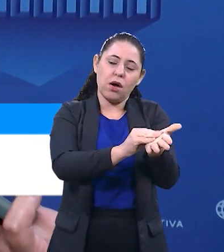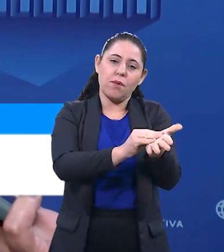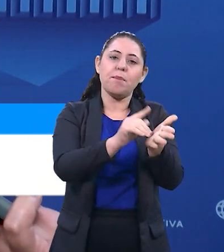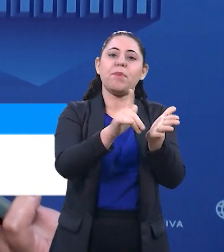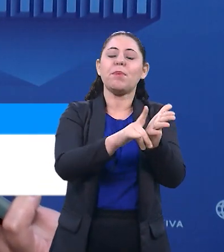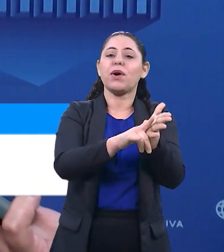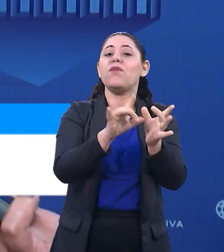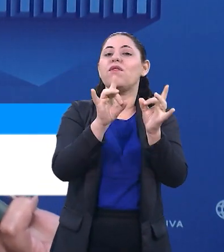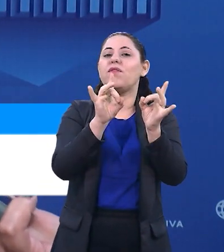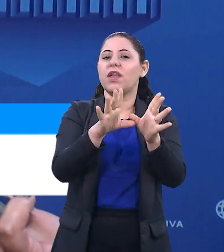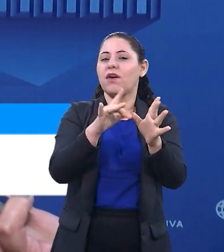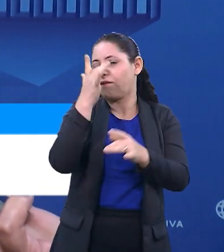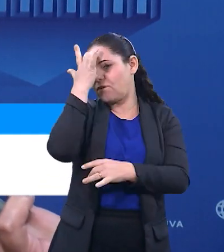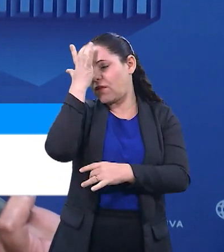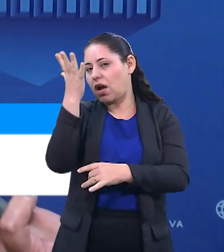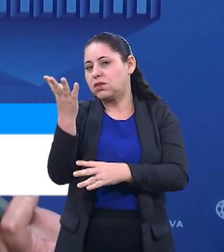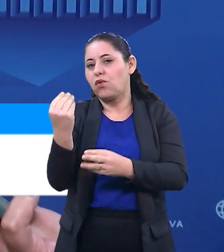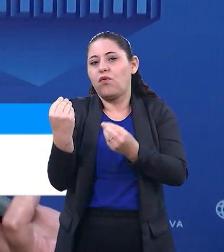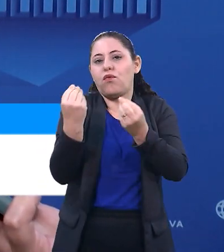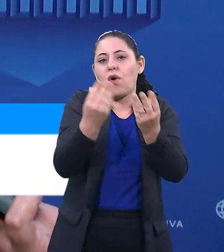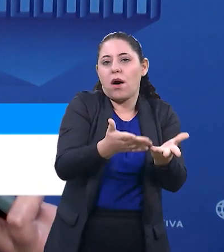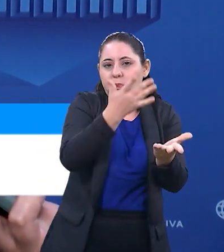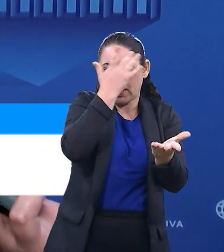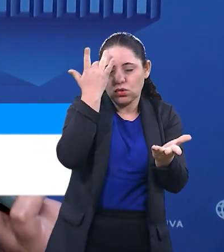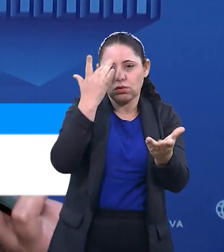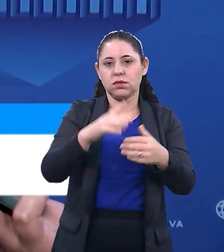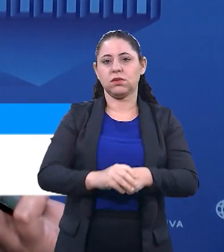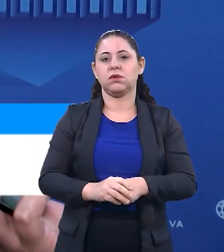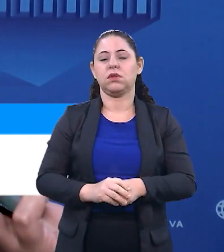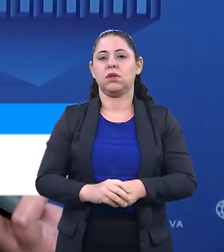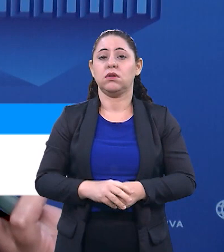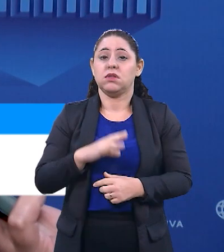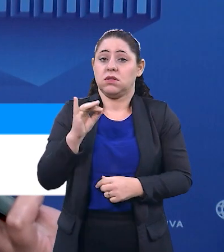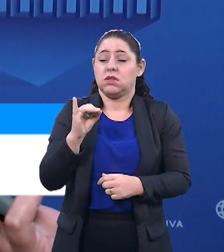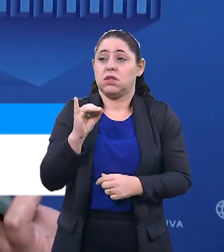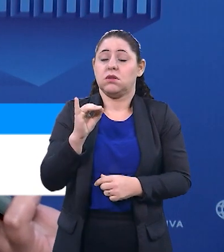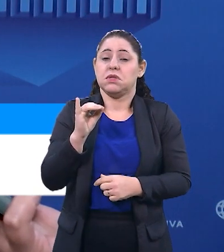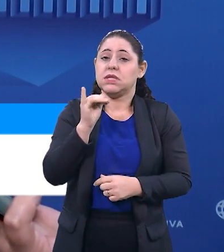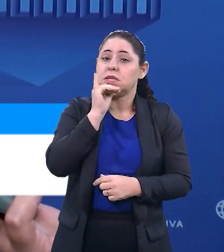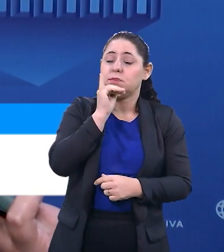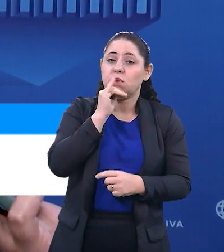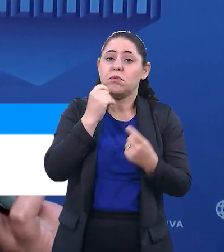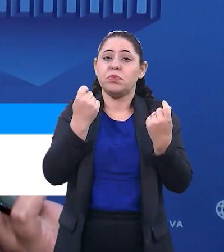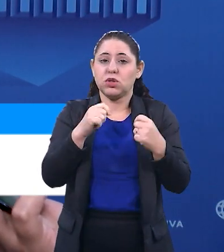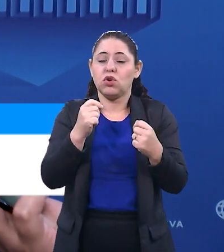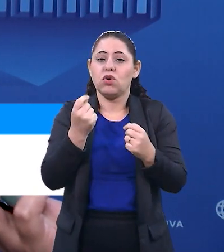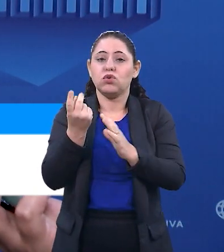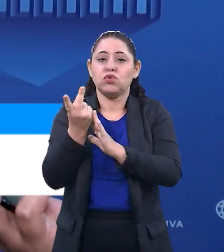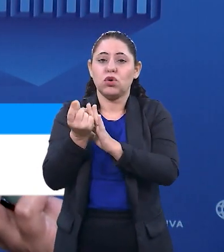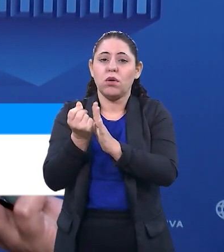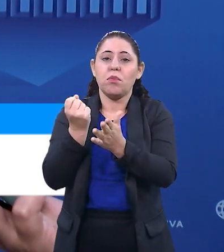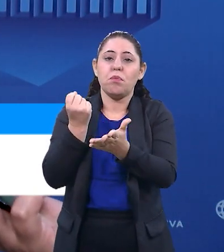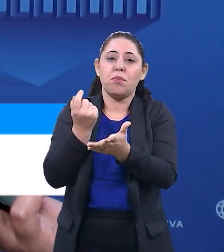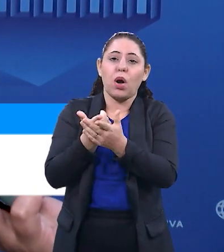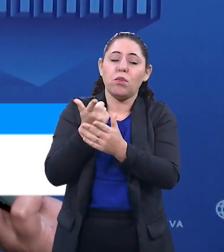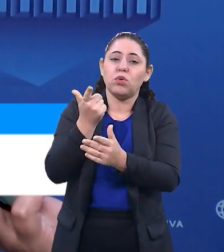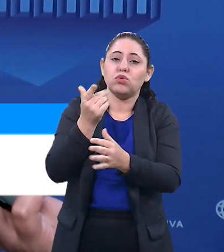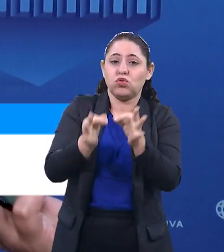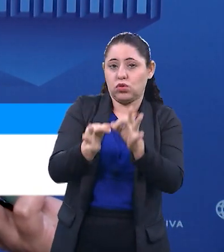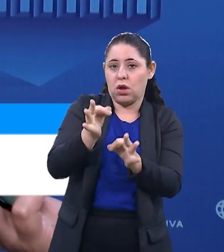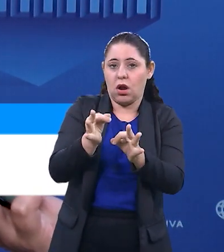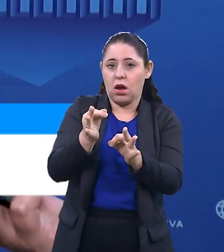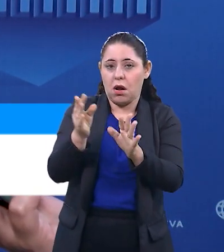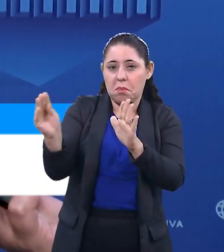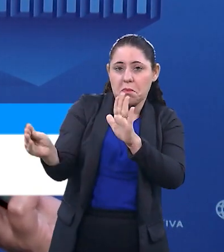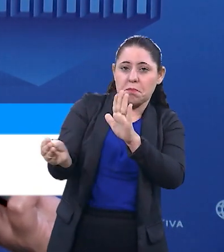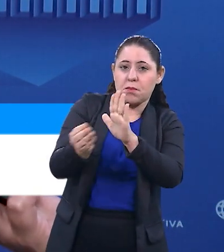fiscal, você facilita a restituição do bem. Mesmo que tiver que ser feito um pedido de restituição do ponto de vista judicial,